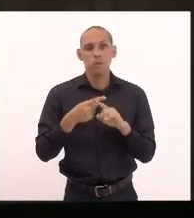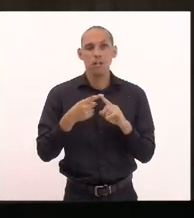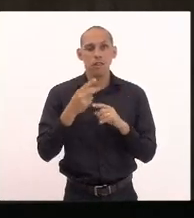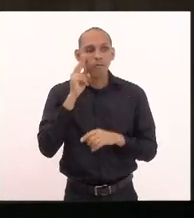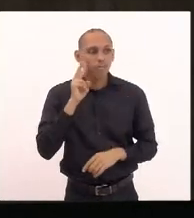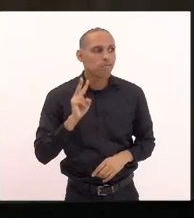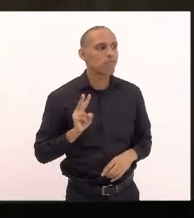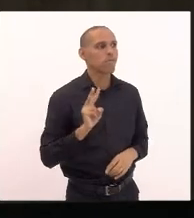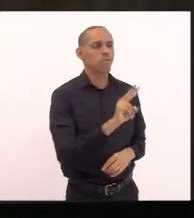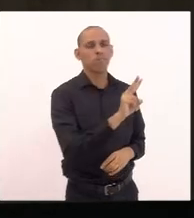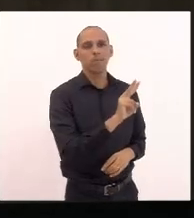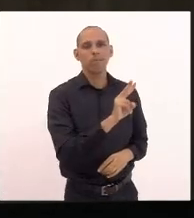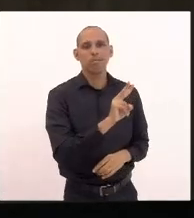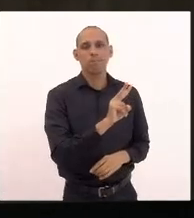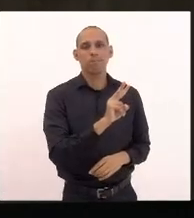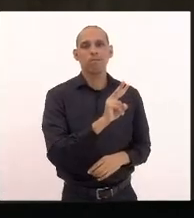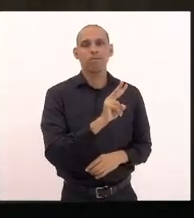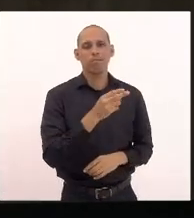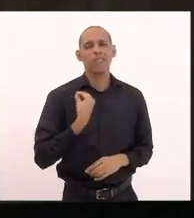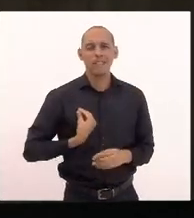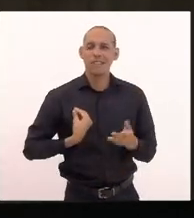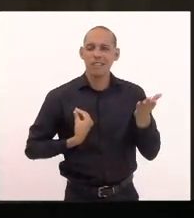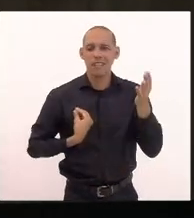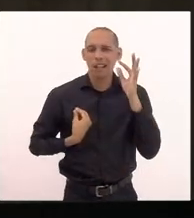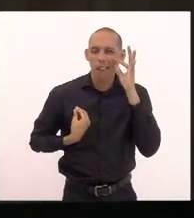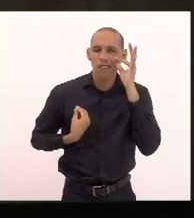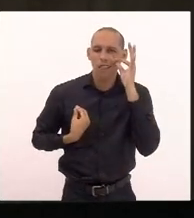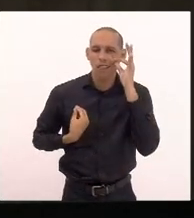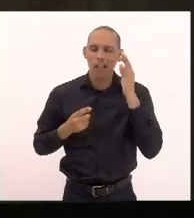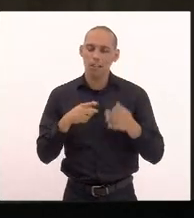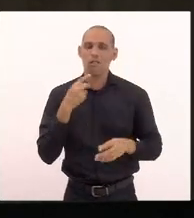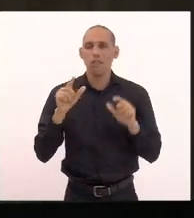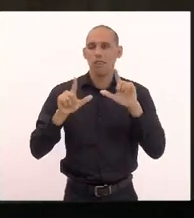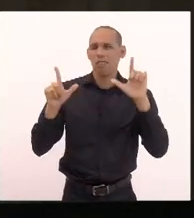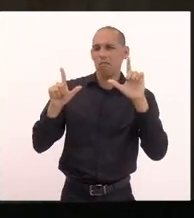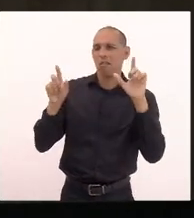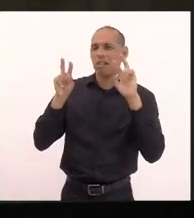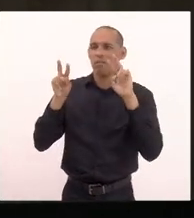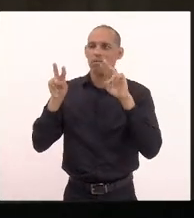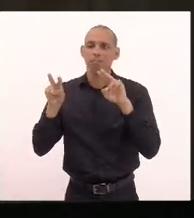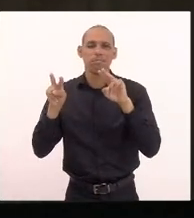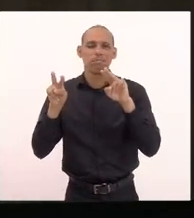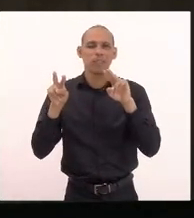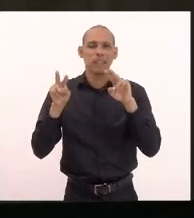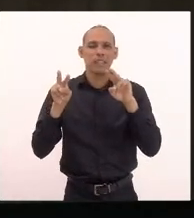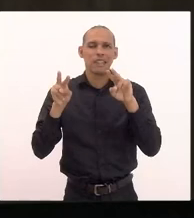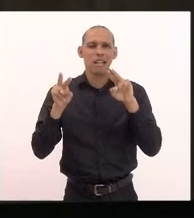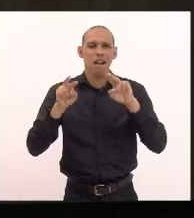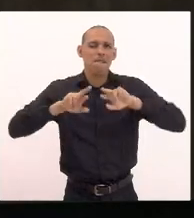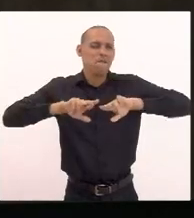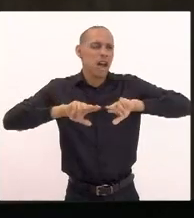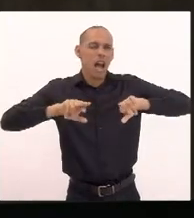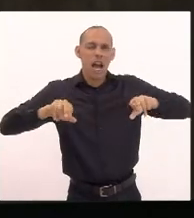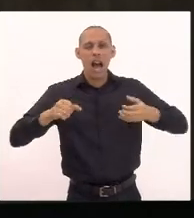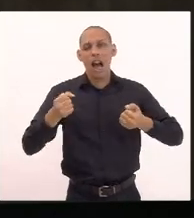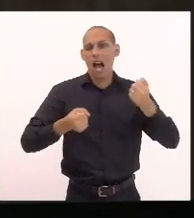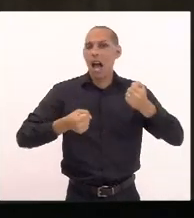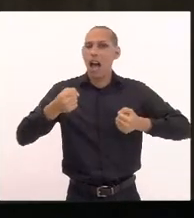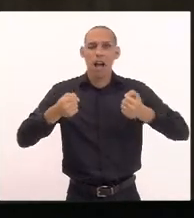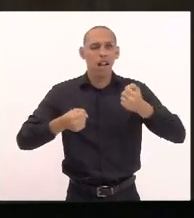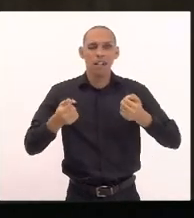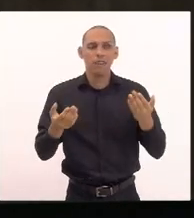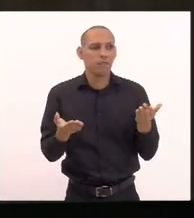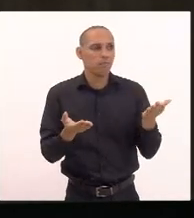as imagens, como o senhor viu presencialmente, a gente viu por televisão, de dezenas de veículos